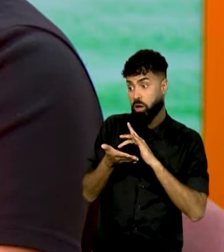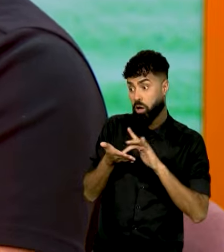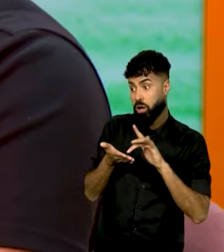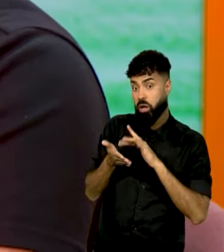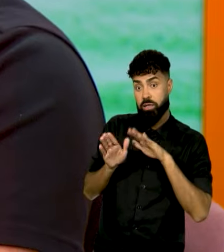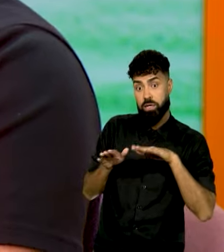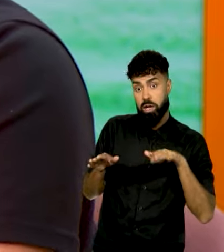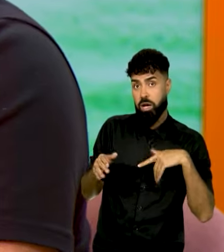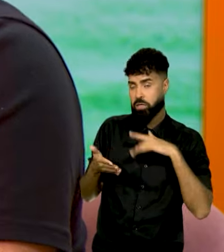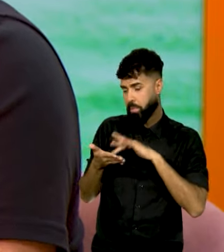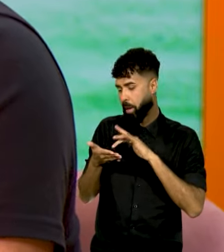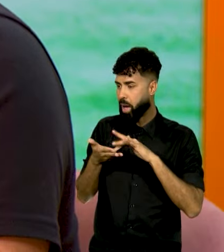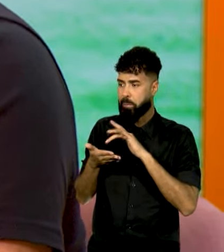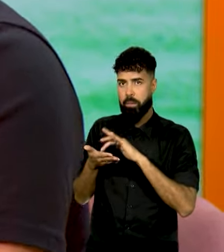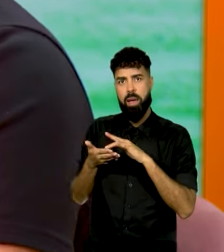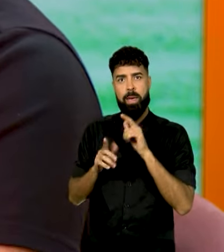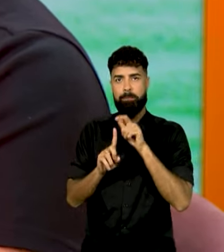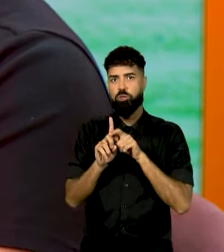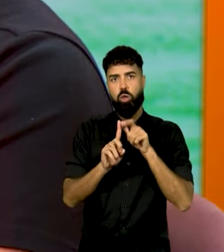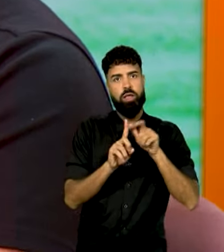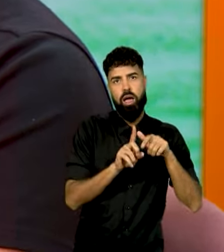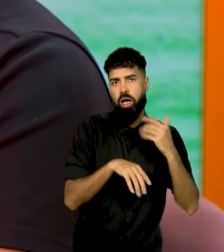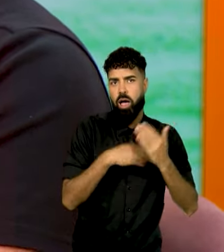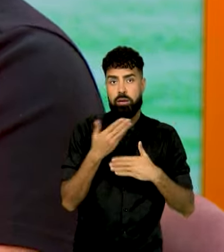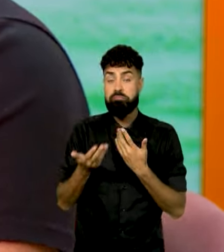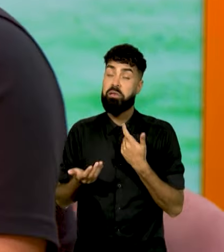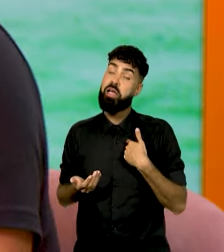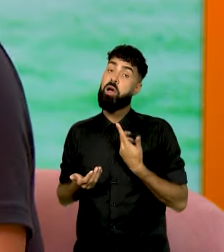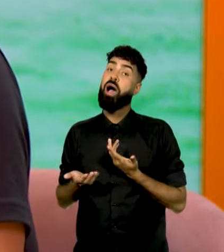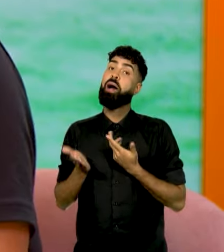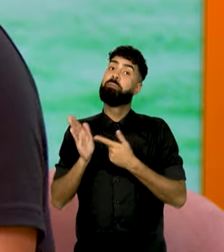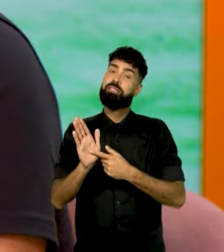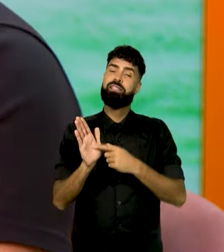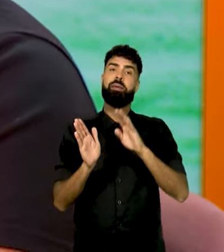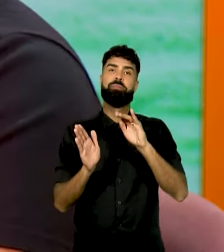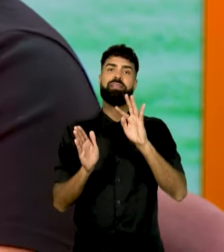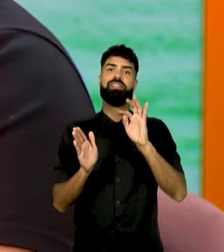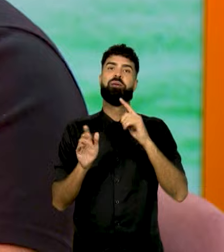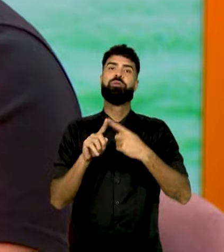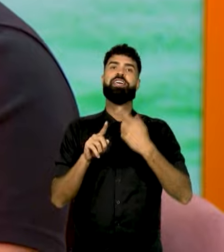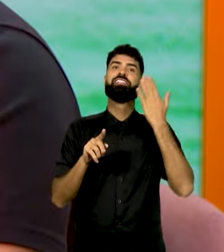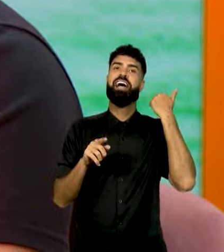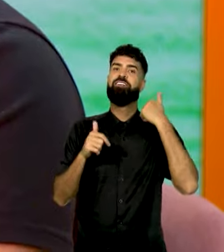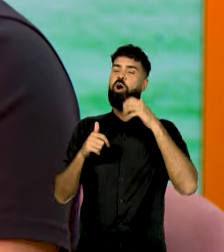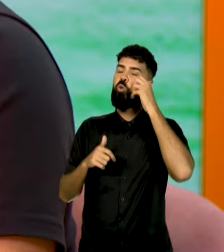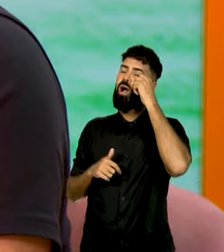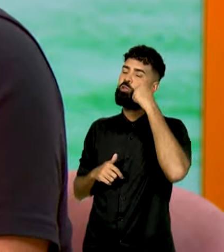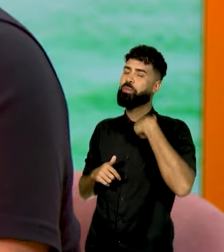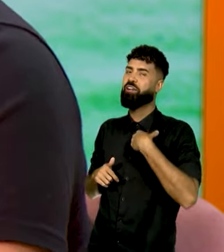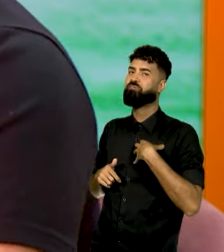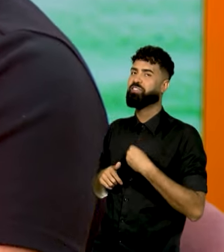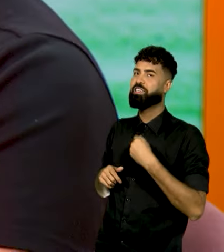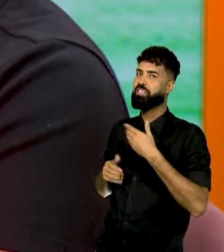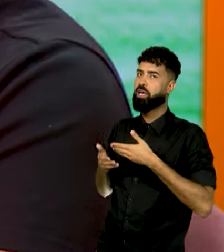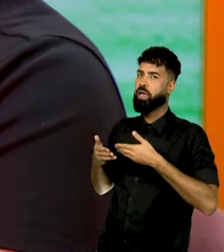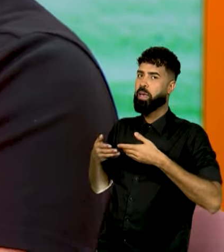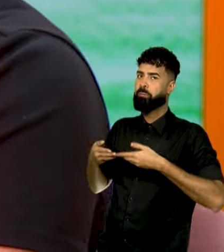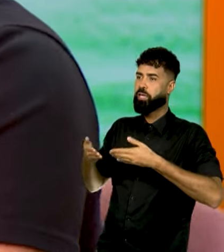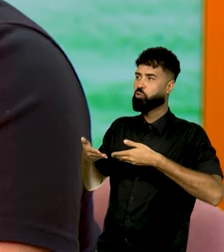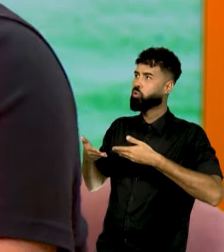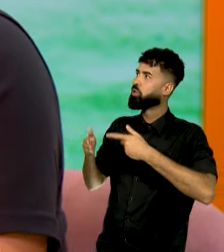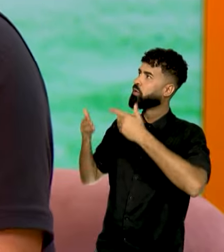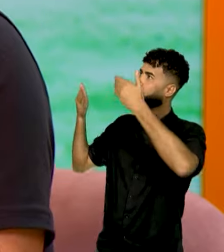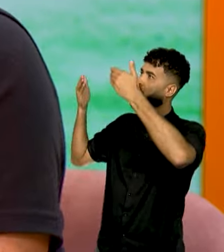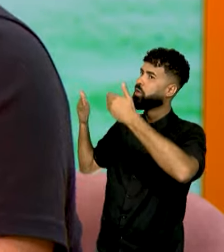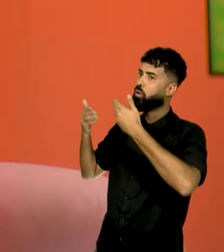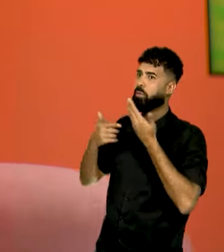criança pode interagir com o personagem e tudo. E aí eu apresentei o Bita, que tinha sido desenhado lá no quarto da Bebel, e disse, ó, tem